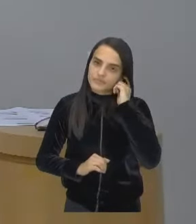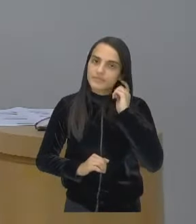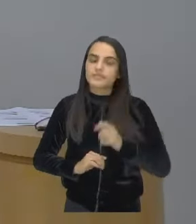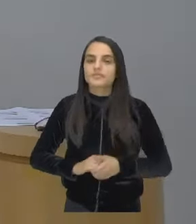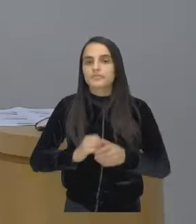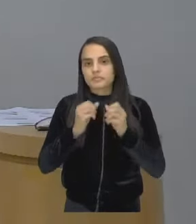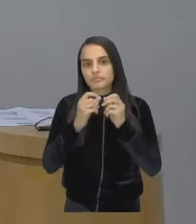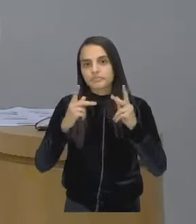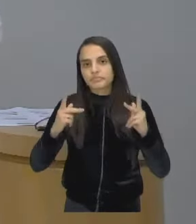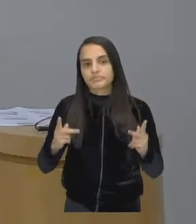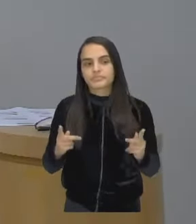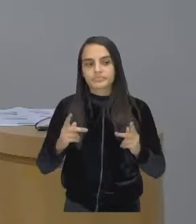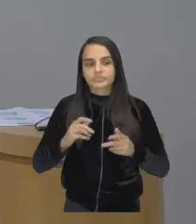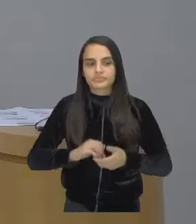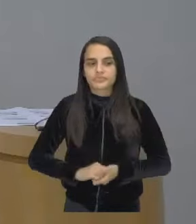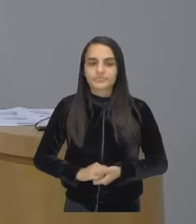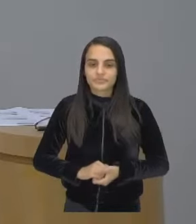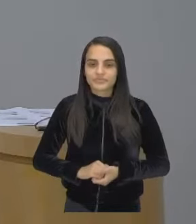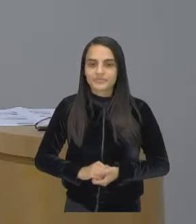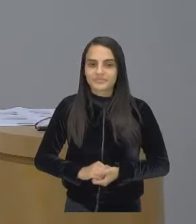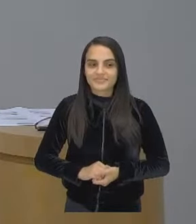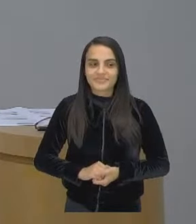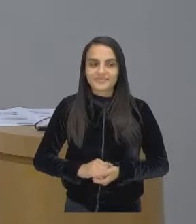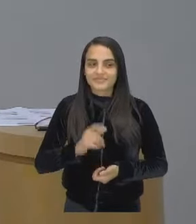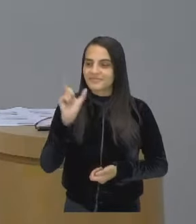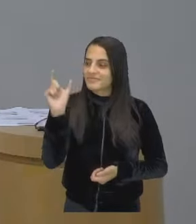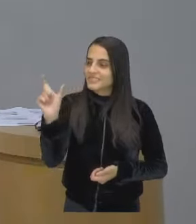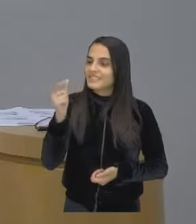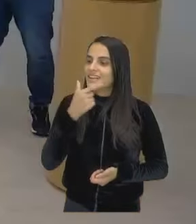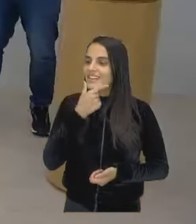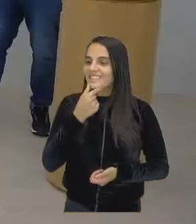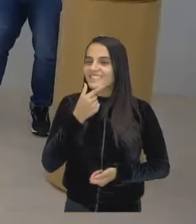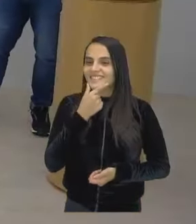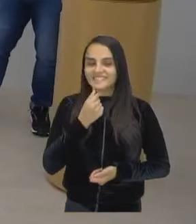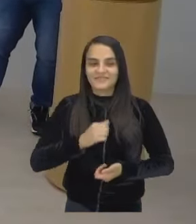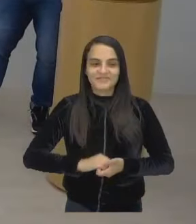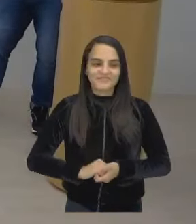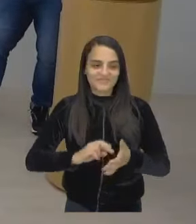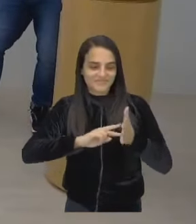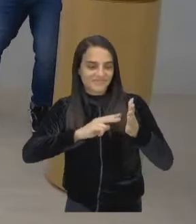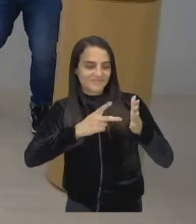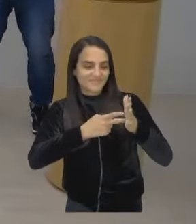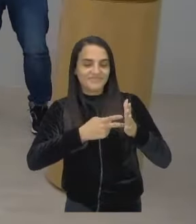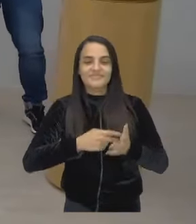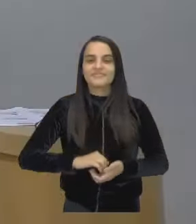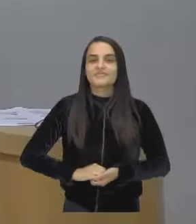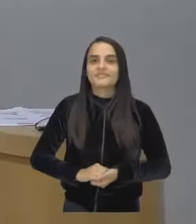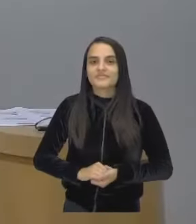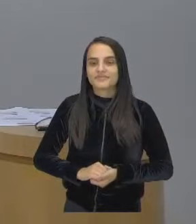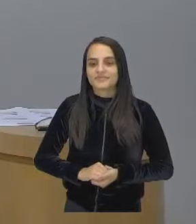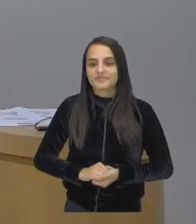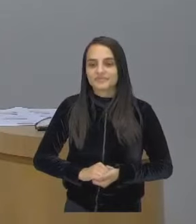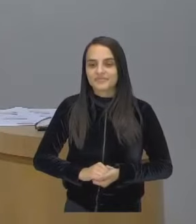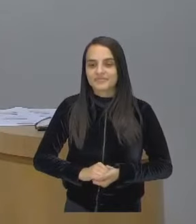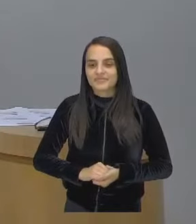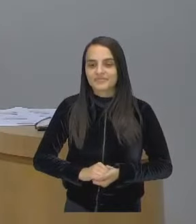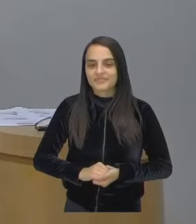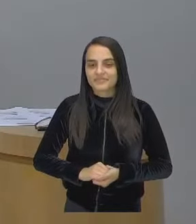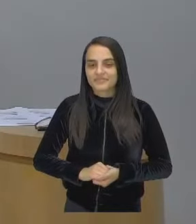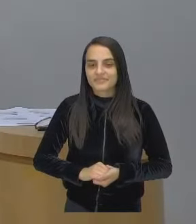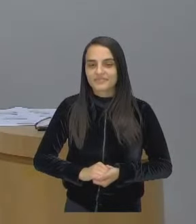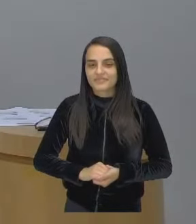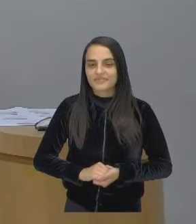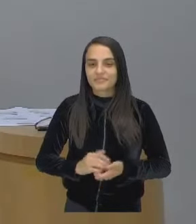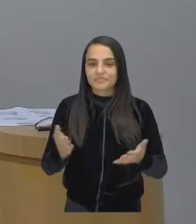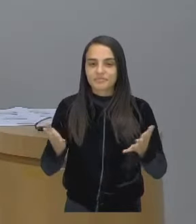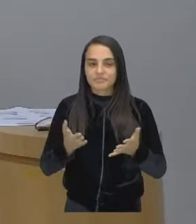ok? Porque a palavra man significa homens, então a gente tem, né, policewoman, policeman, mas agora a gente tem